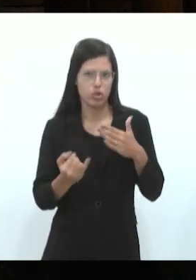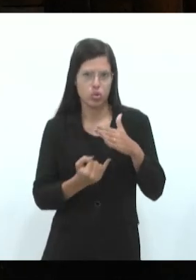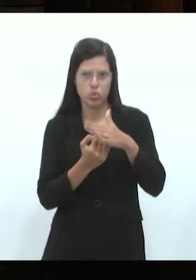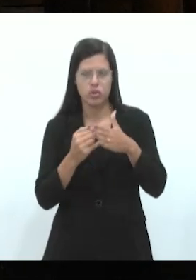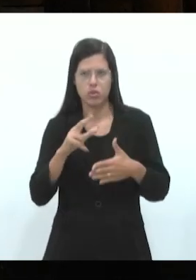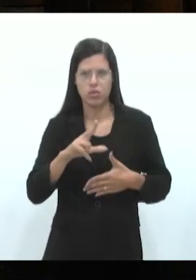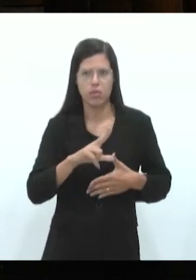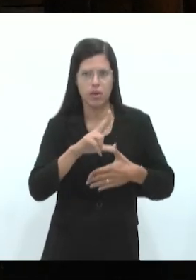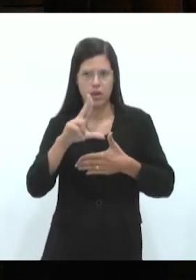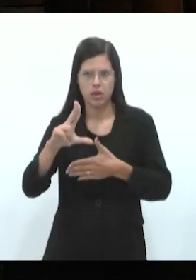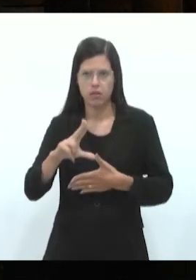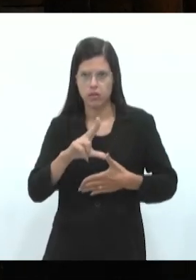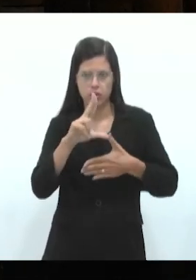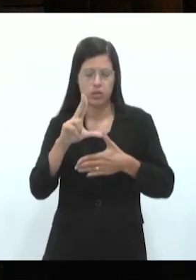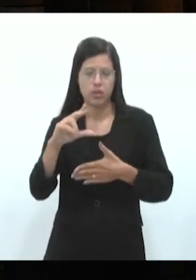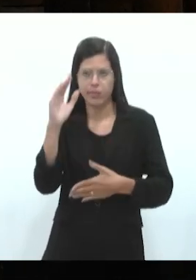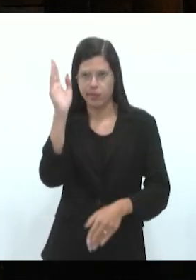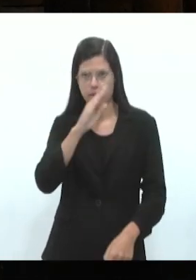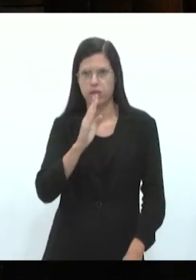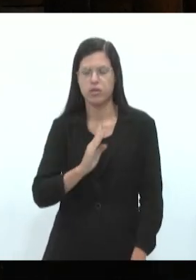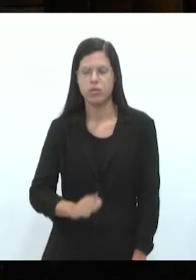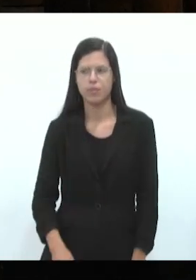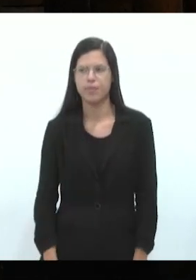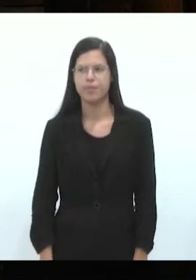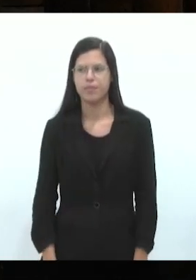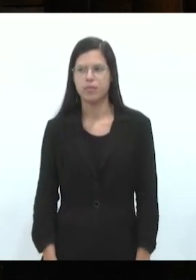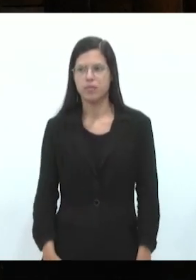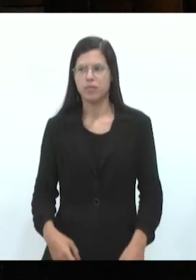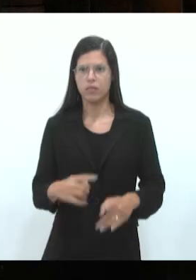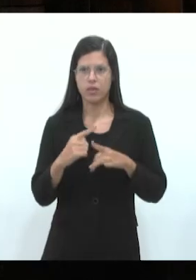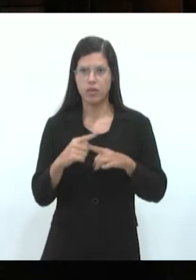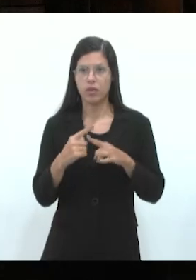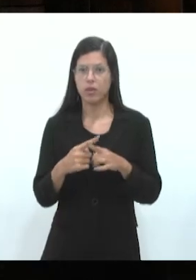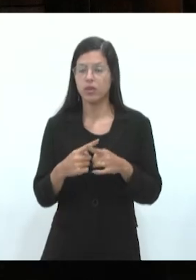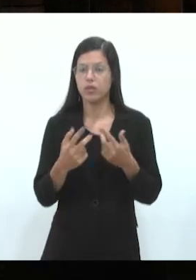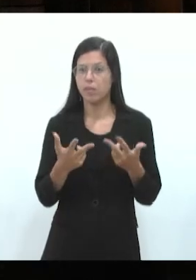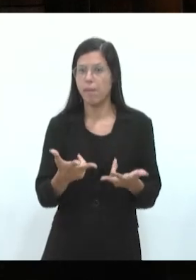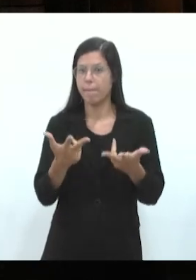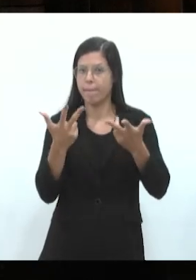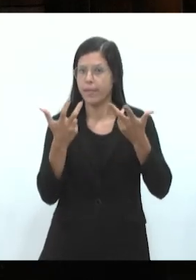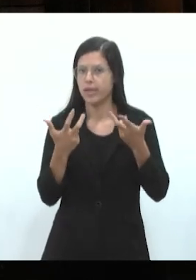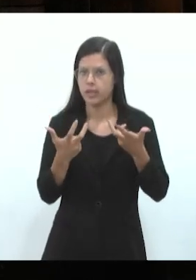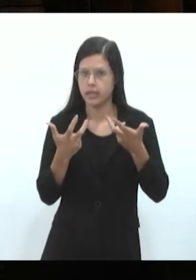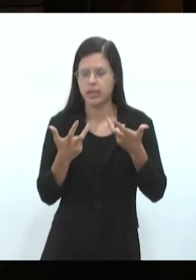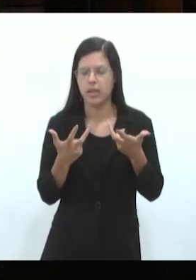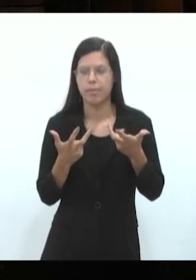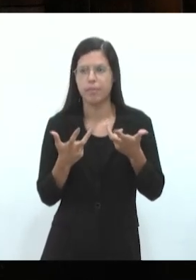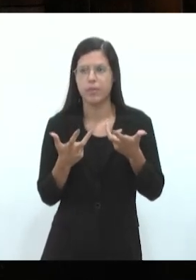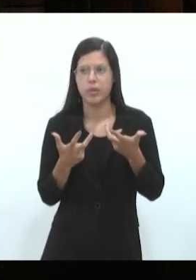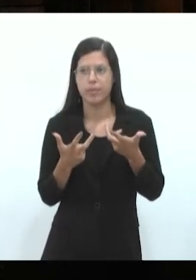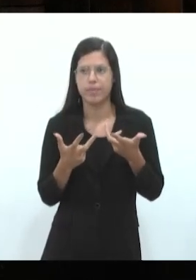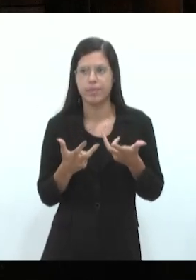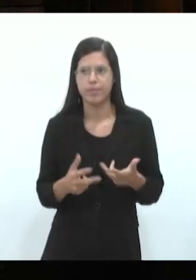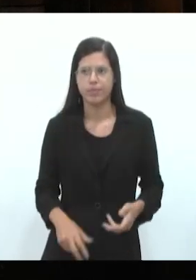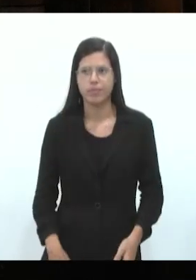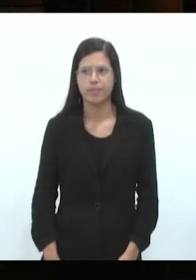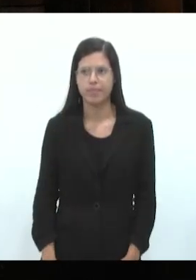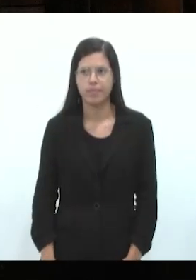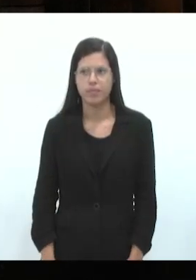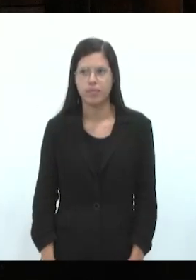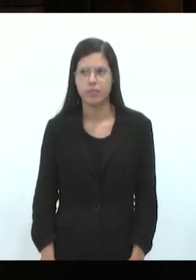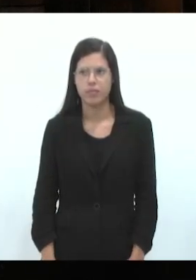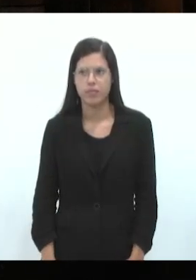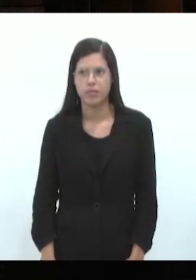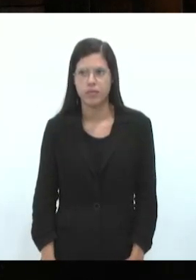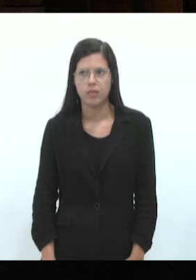Brasil. Porque o que nós vemos muitas vezes é muitos abraçarem o